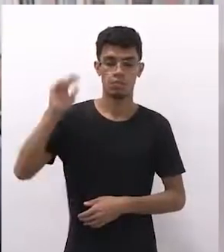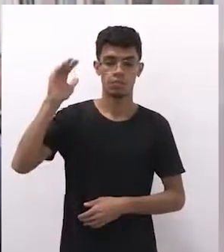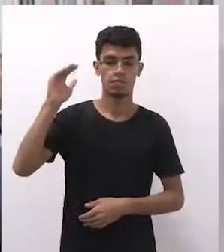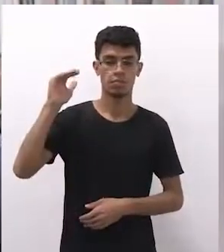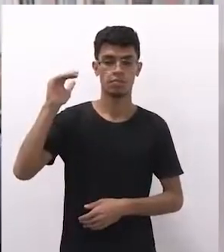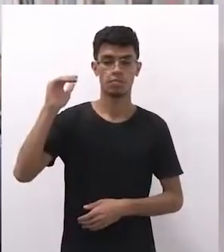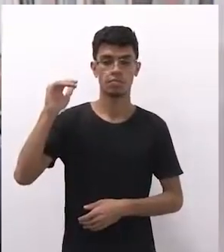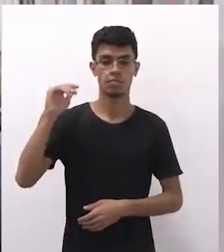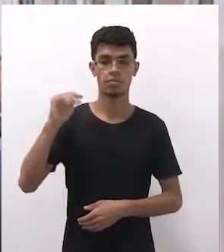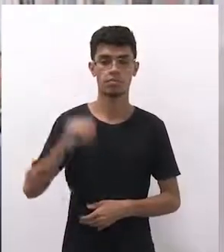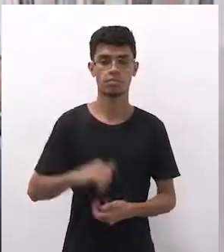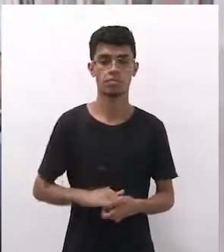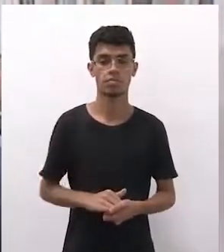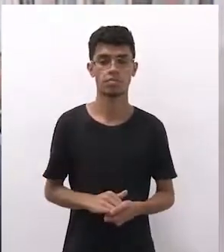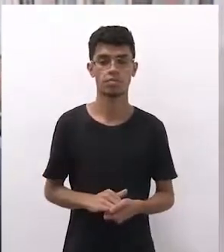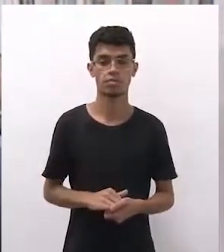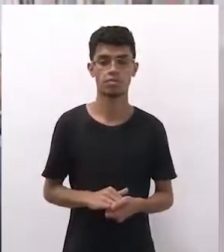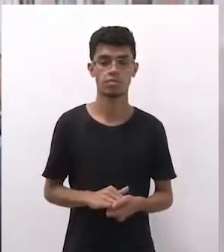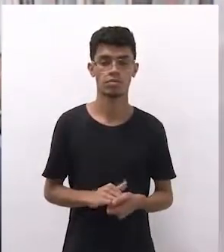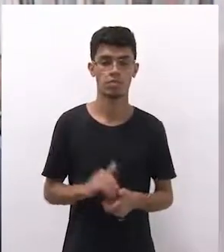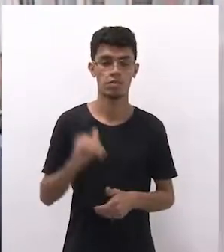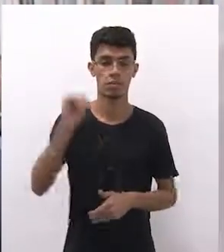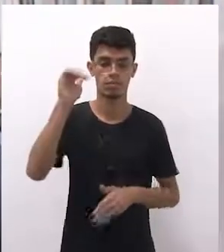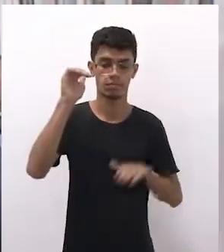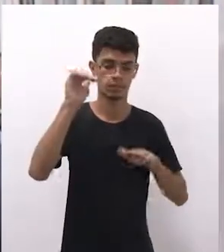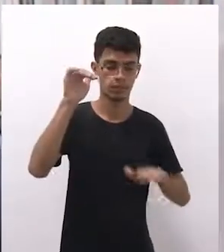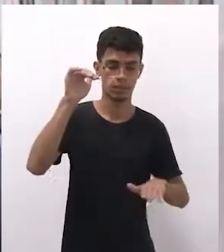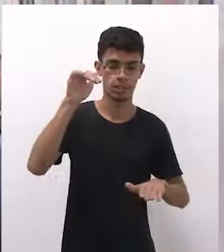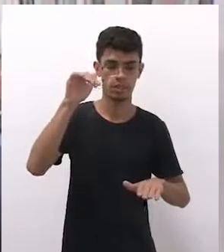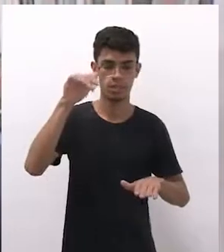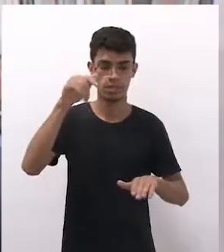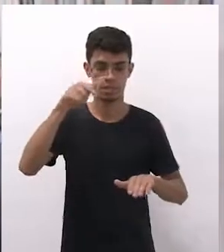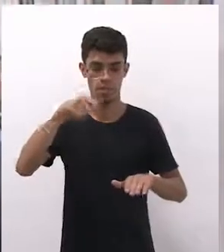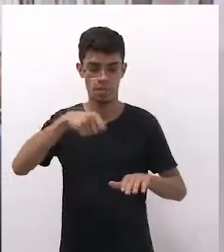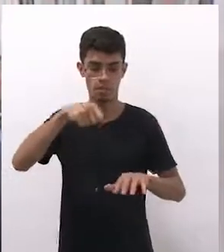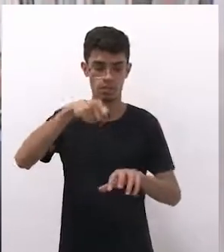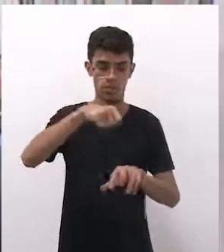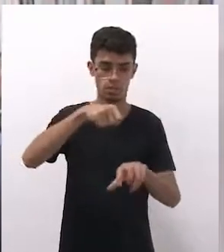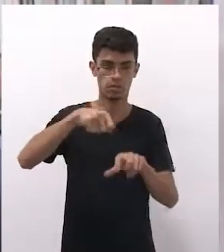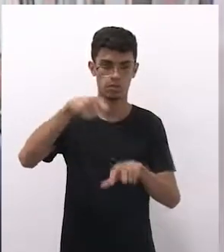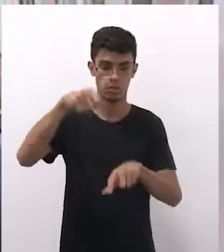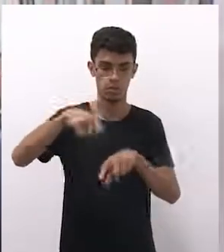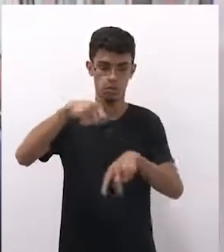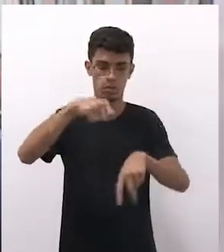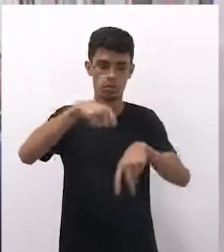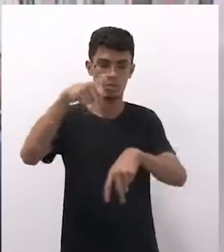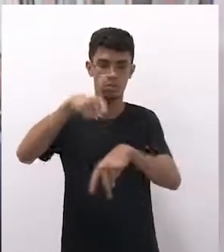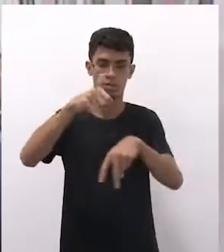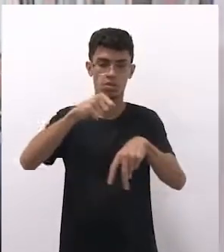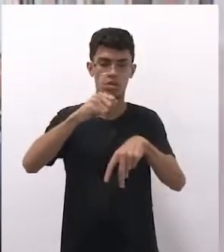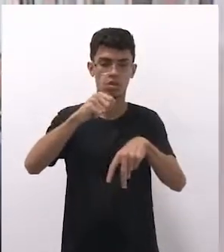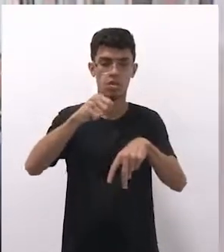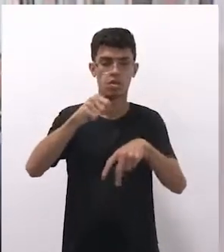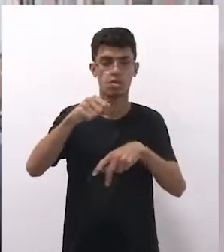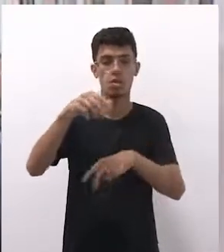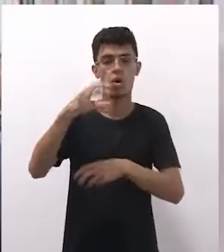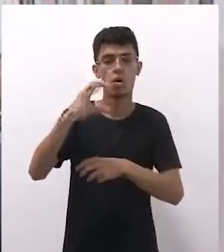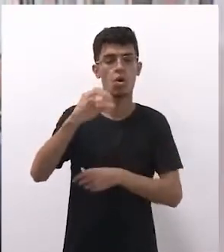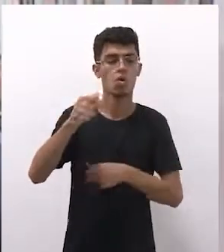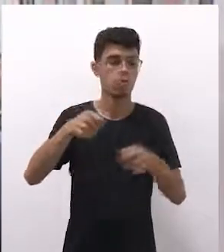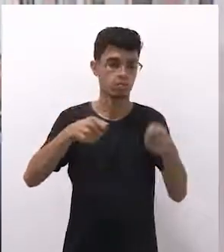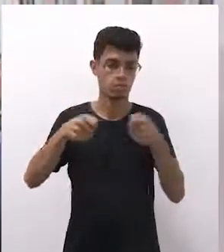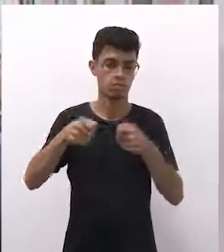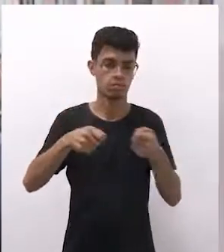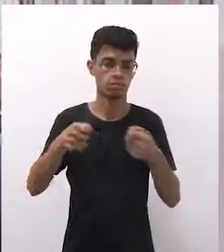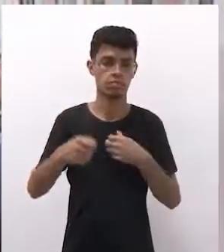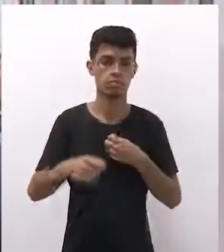se tornando miniaturas aí de pessoas adultas, né? Agindo e falando, né? E eu queria falar um pouco sobre esse ponto também.